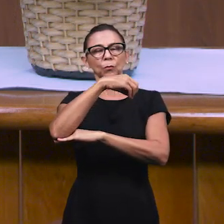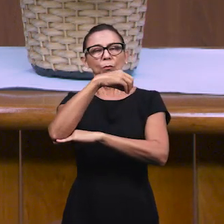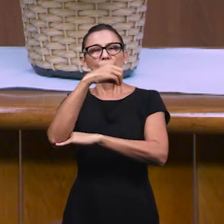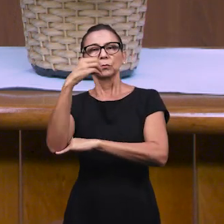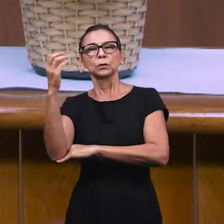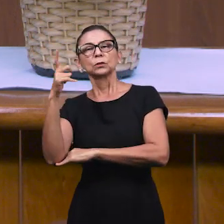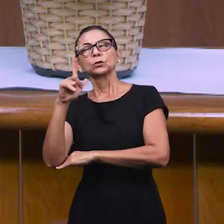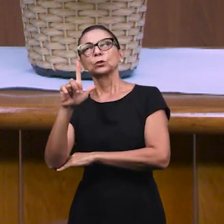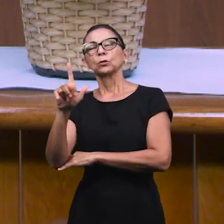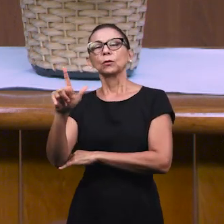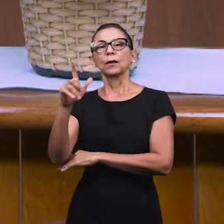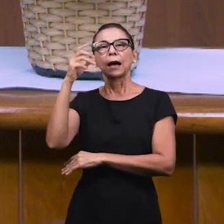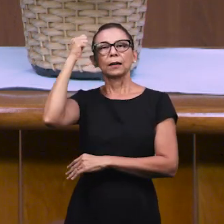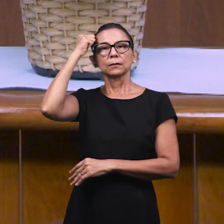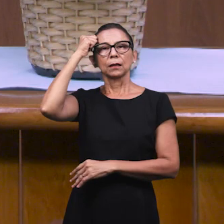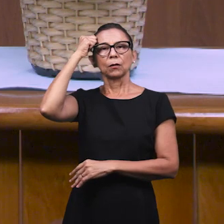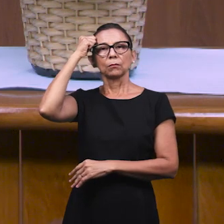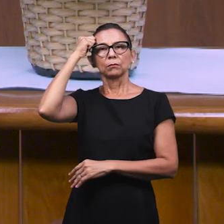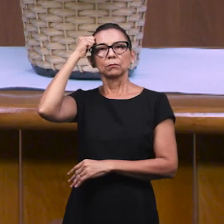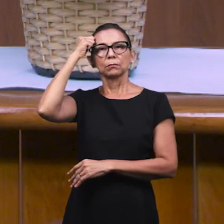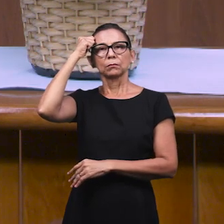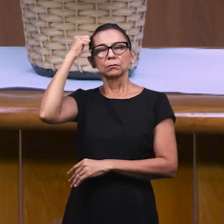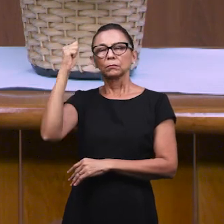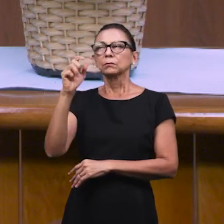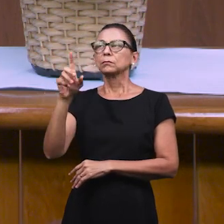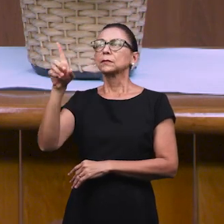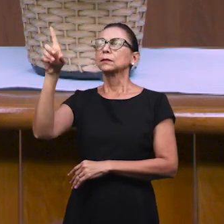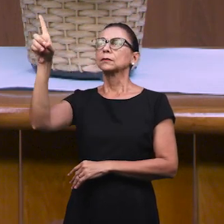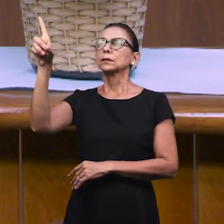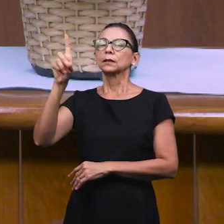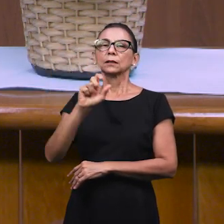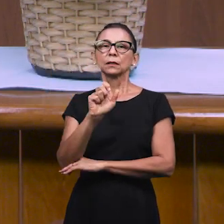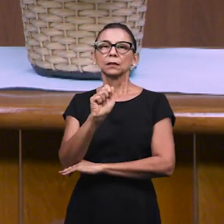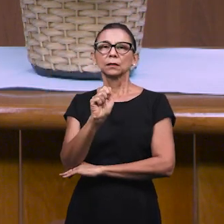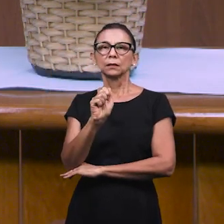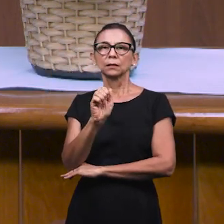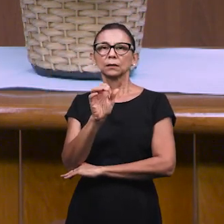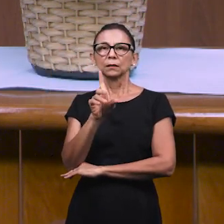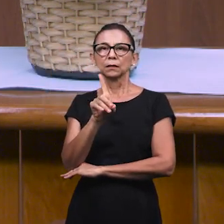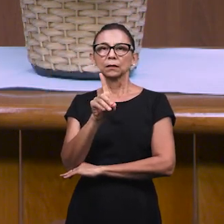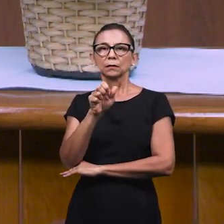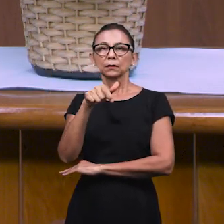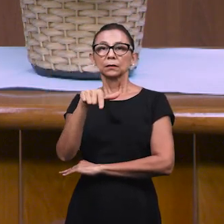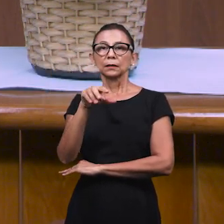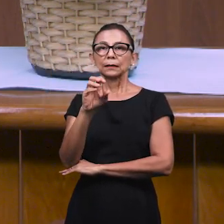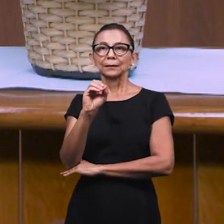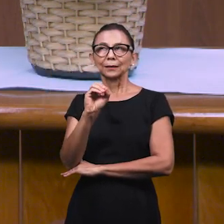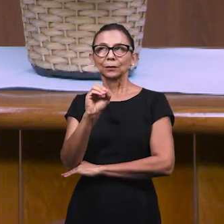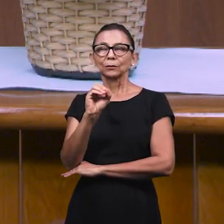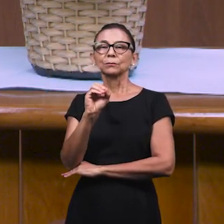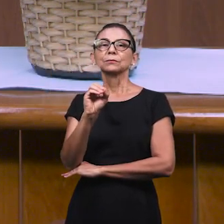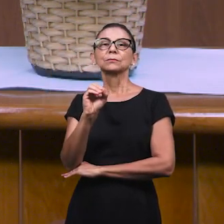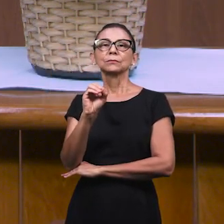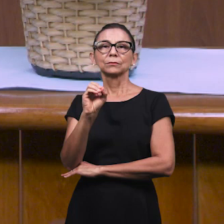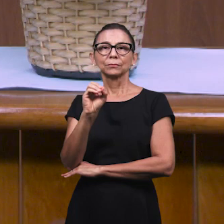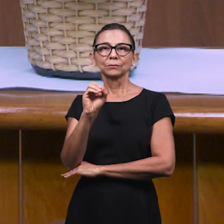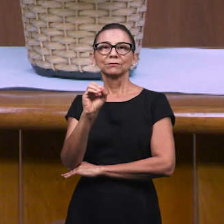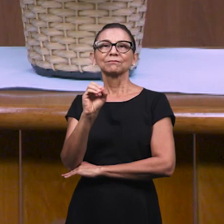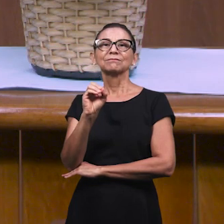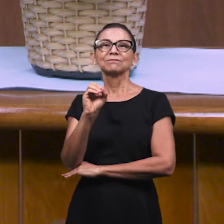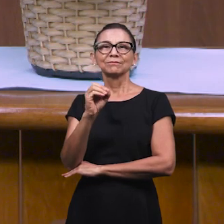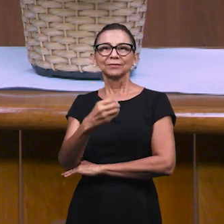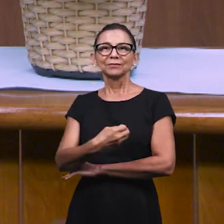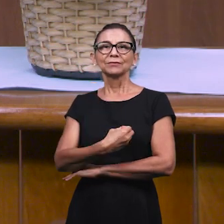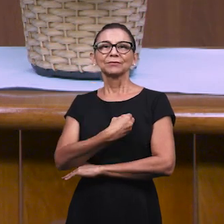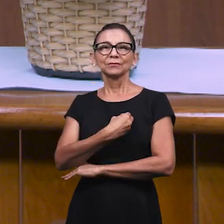presença. E nós podemos imaginar que bênção seria aquele tempo em que Adão,